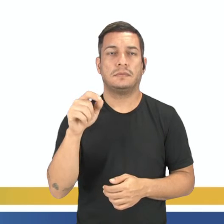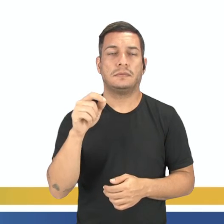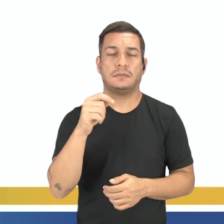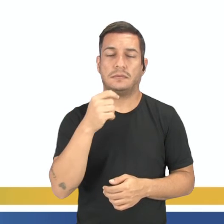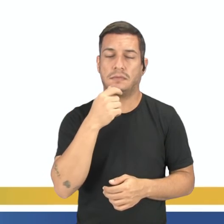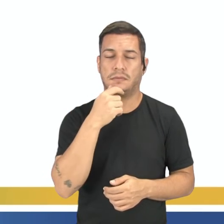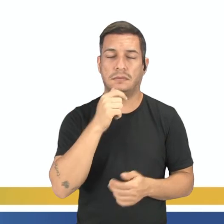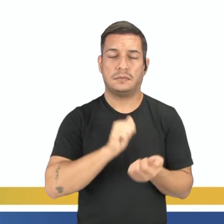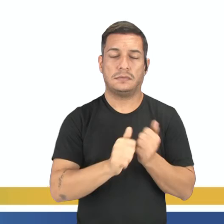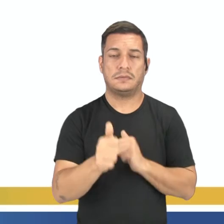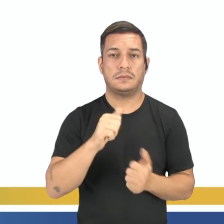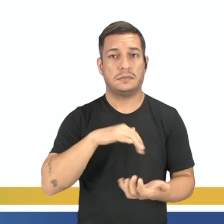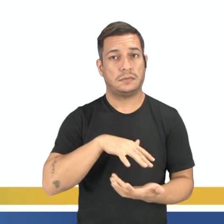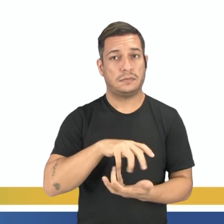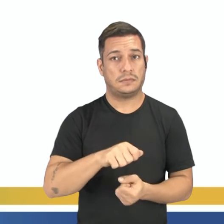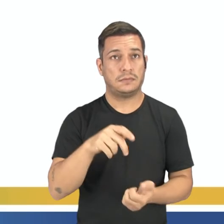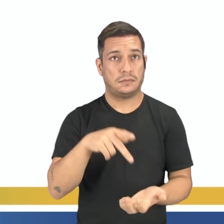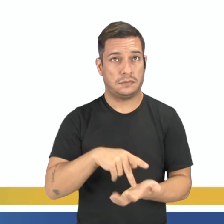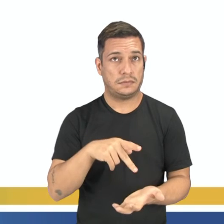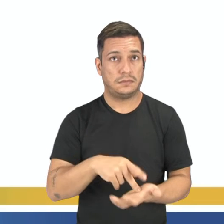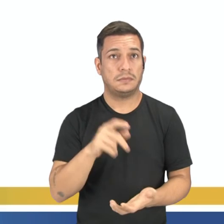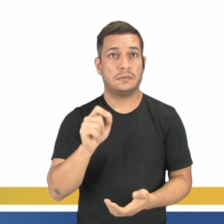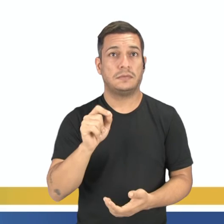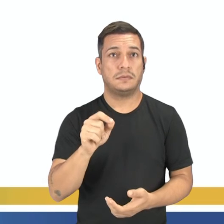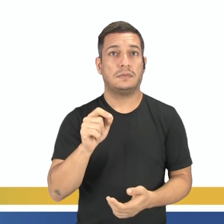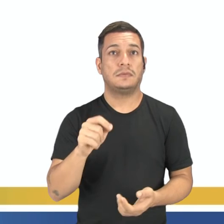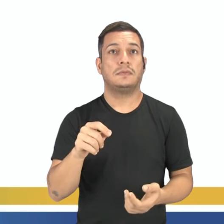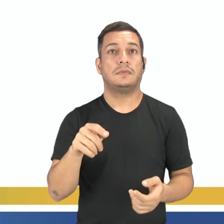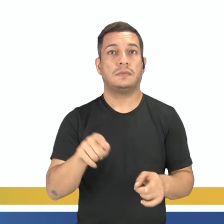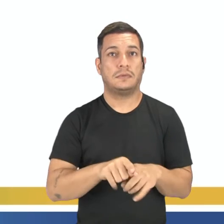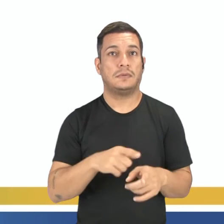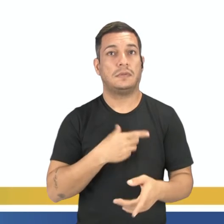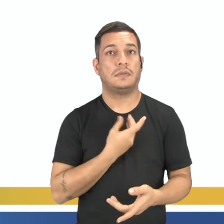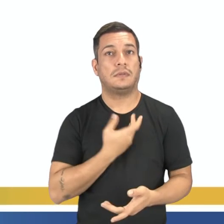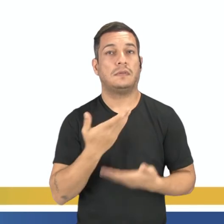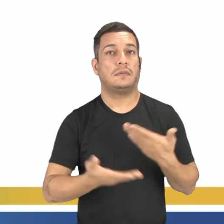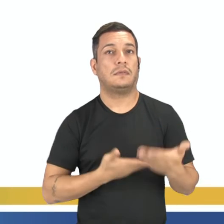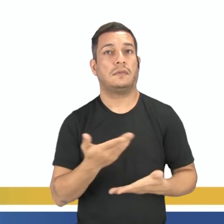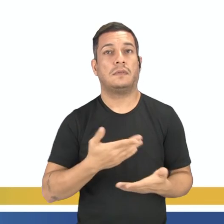totalmente globalizado, verdadeiro, o esporte passou a se envolver com